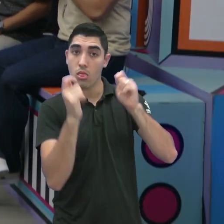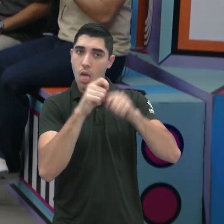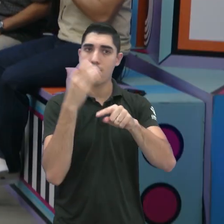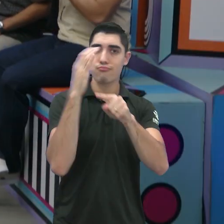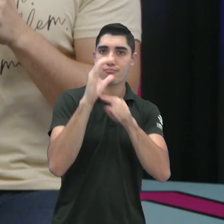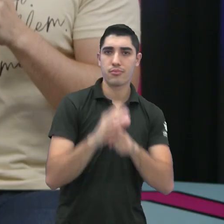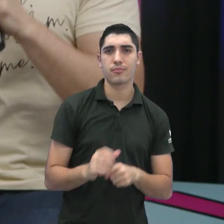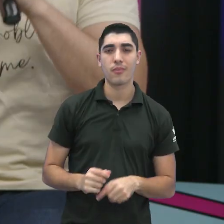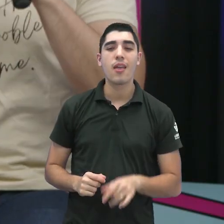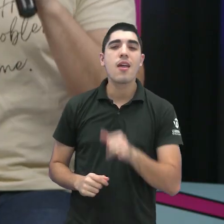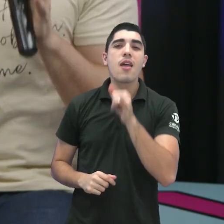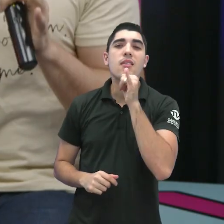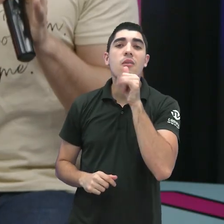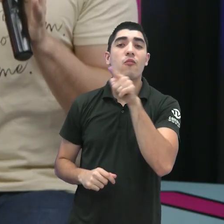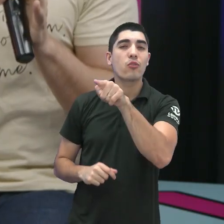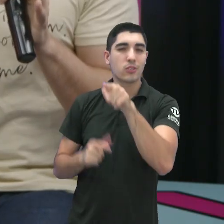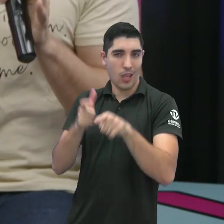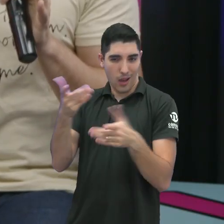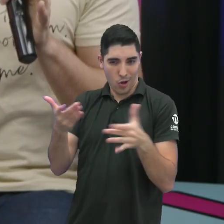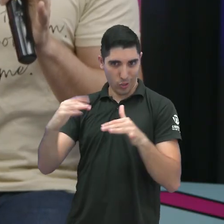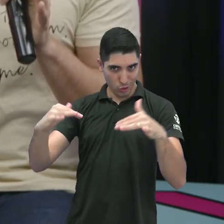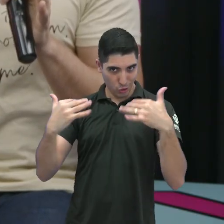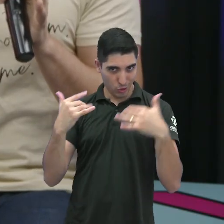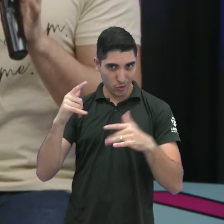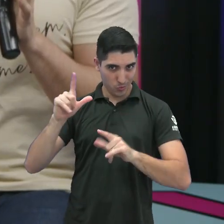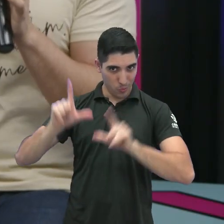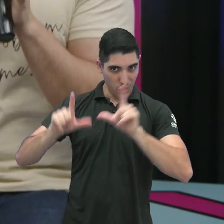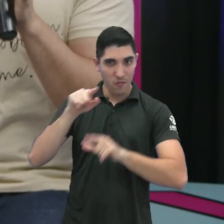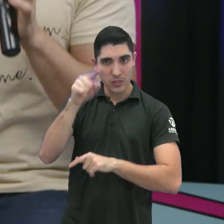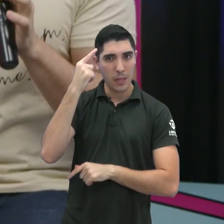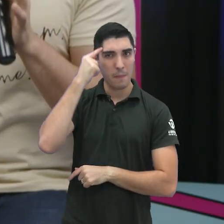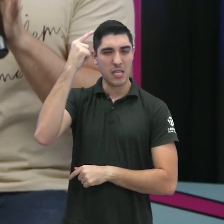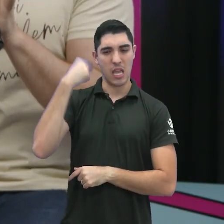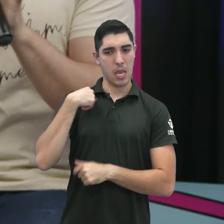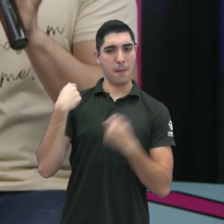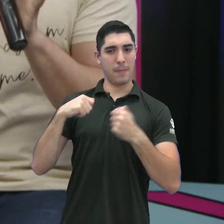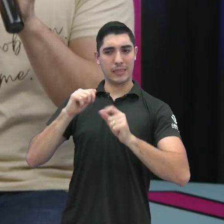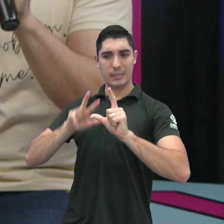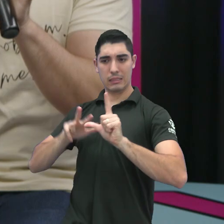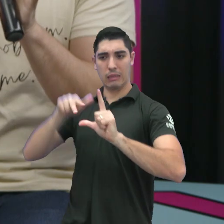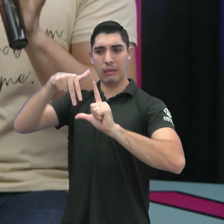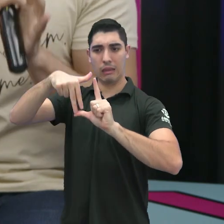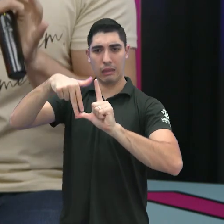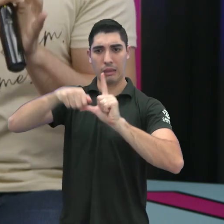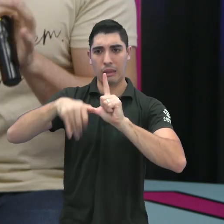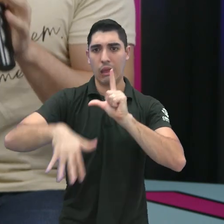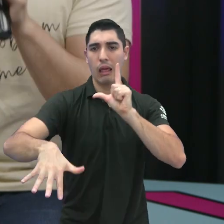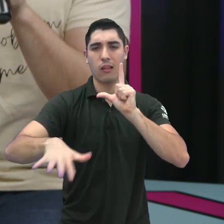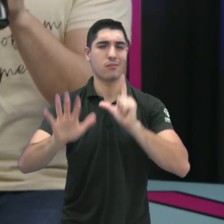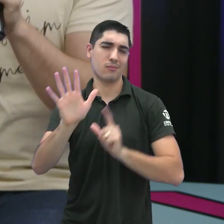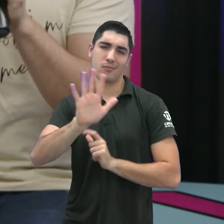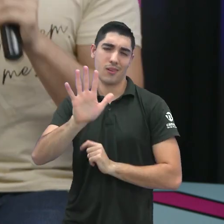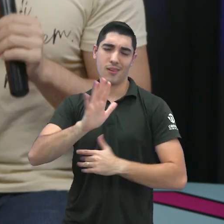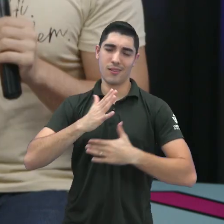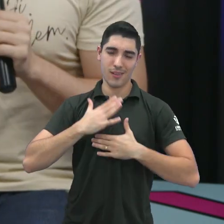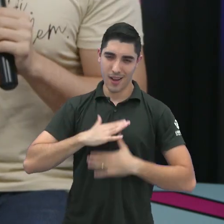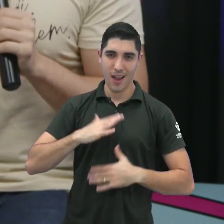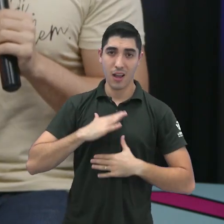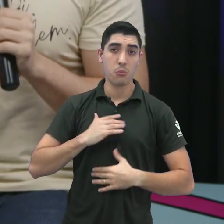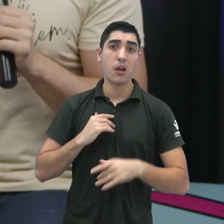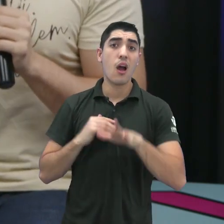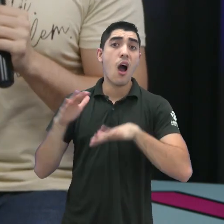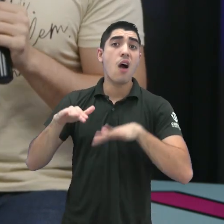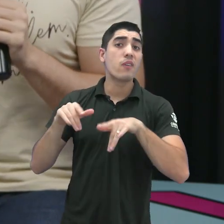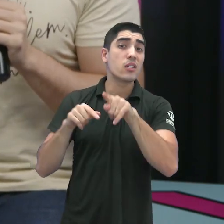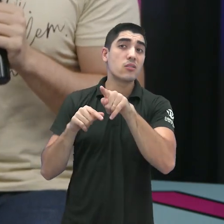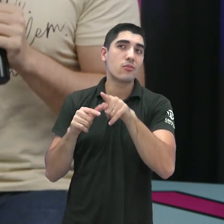está assistindo, de repente você está aí pensando que você vai ter que virar, de repente, um influencer. Calma, não é bem por aí. Caso você não tenha a sorte